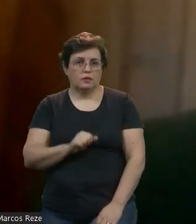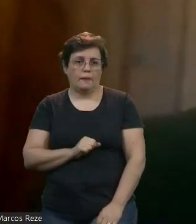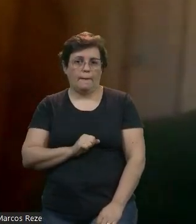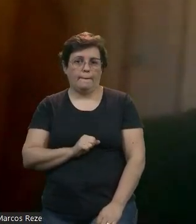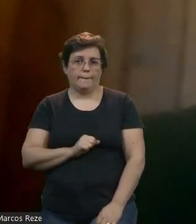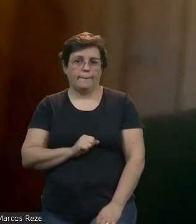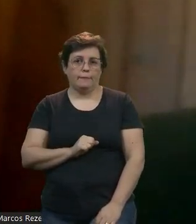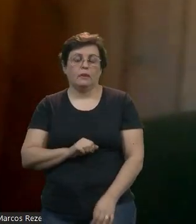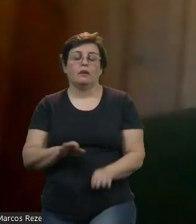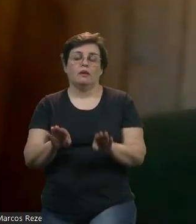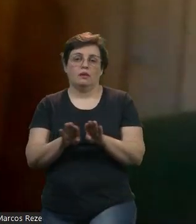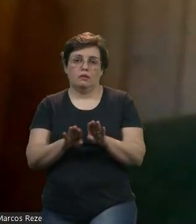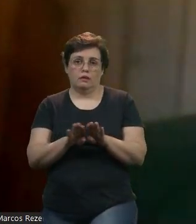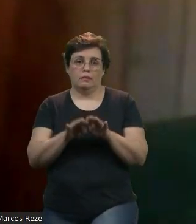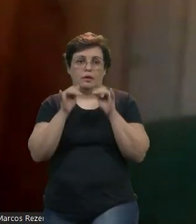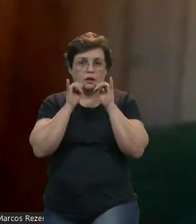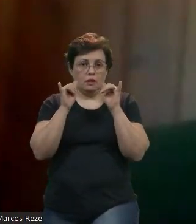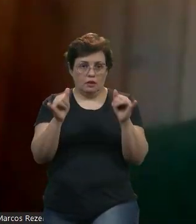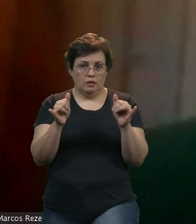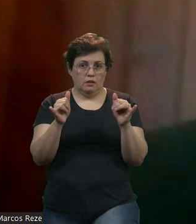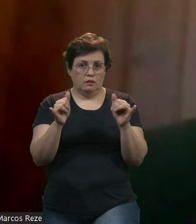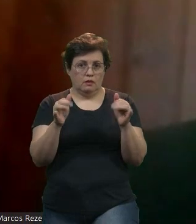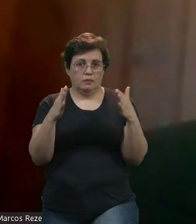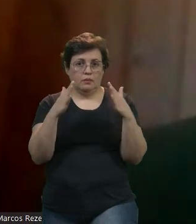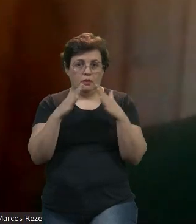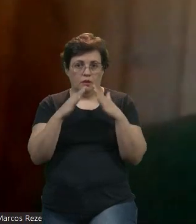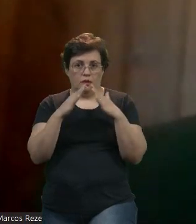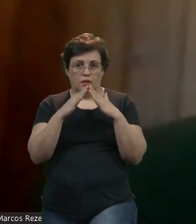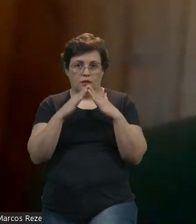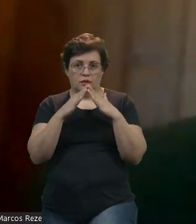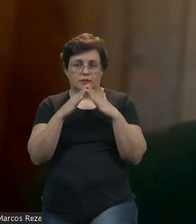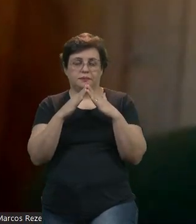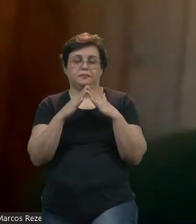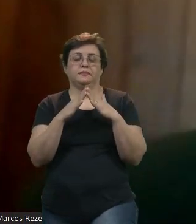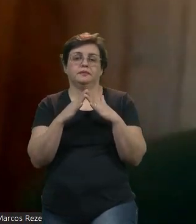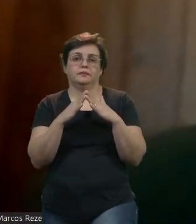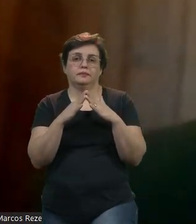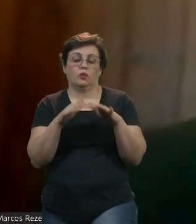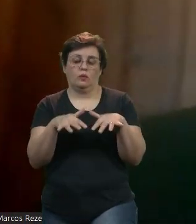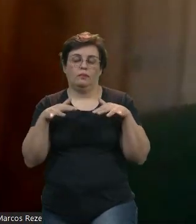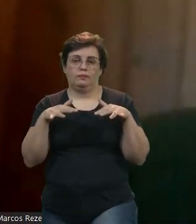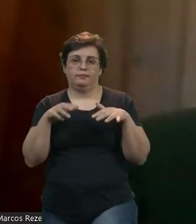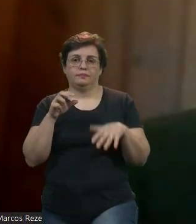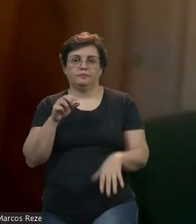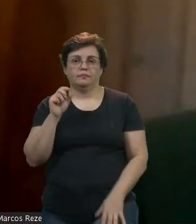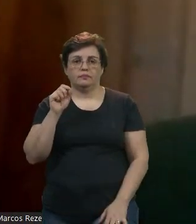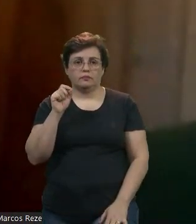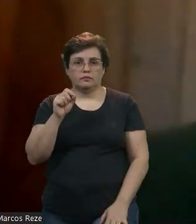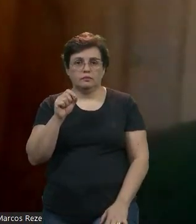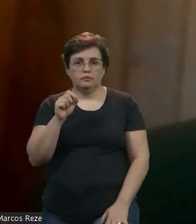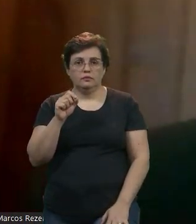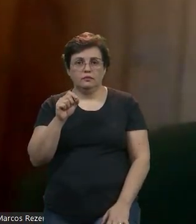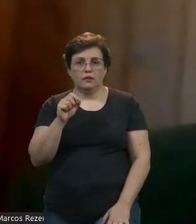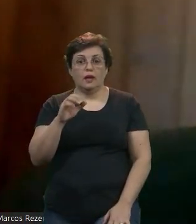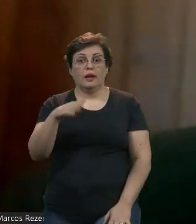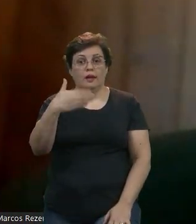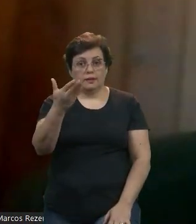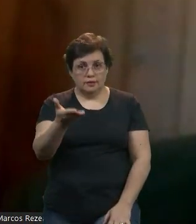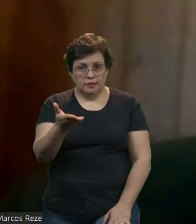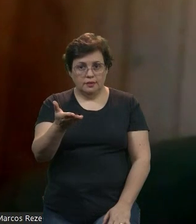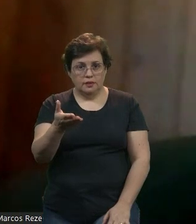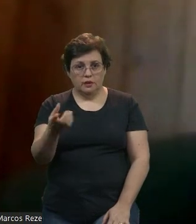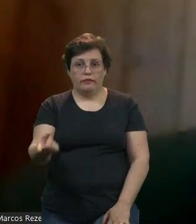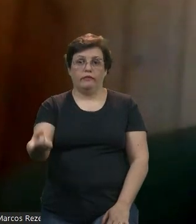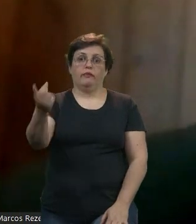E também informar a casa, informar o plenário, que assim sendo, retornaremos,